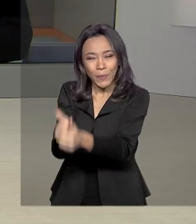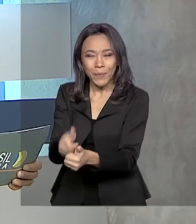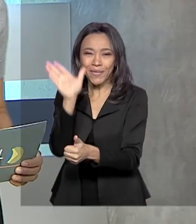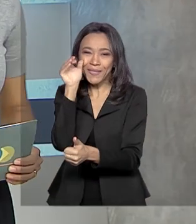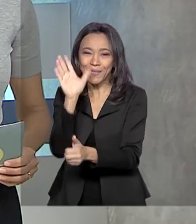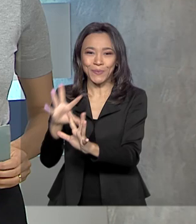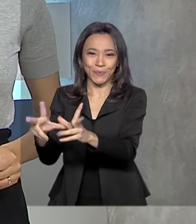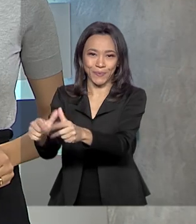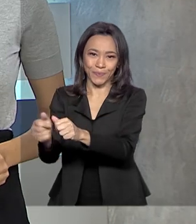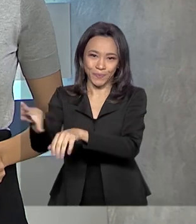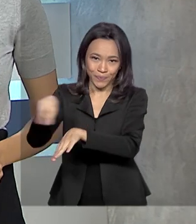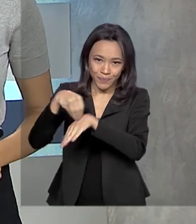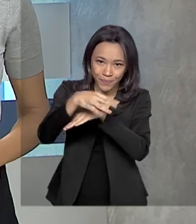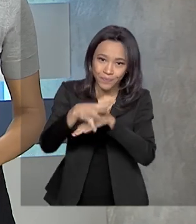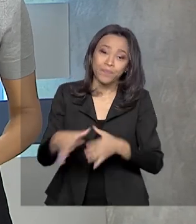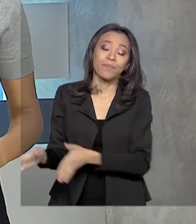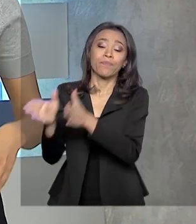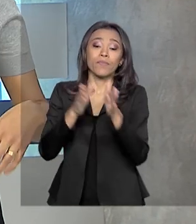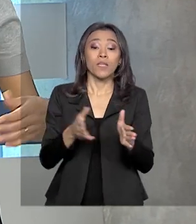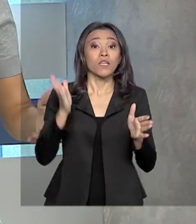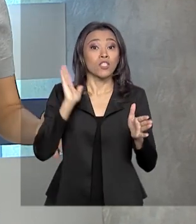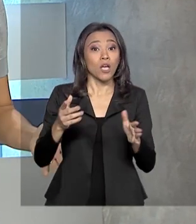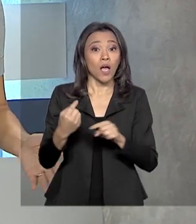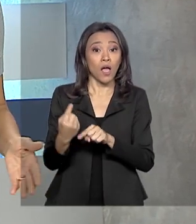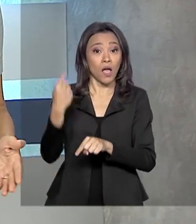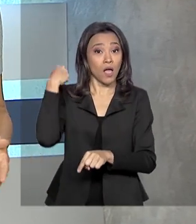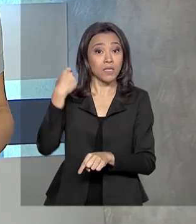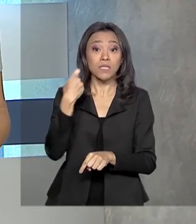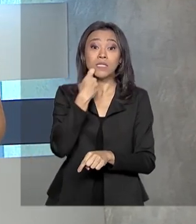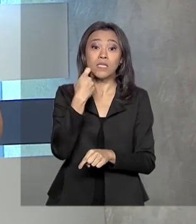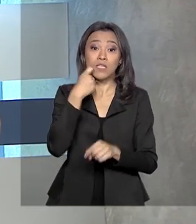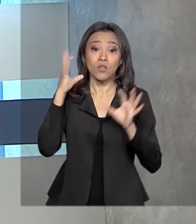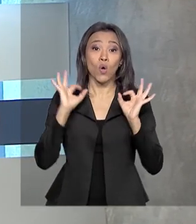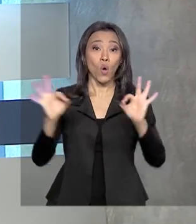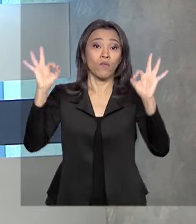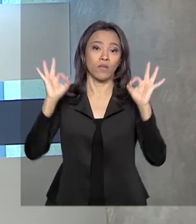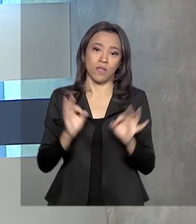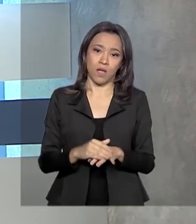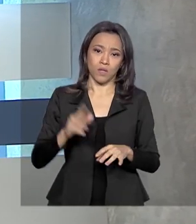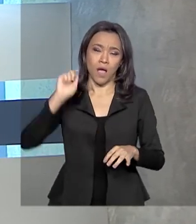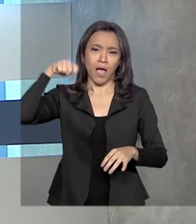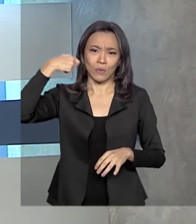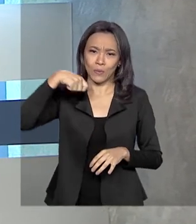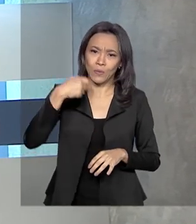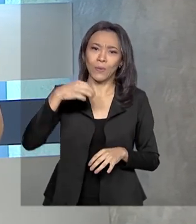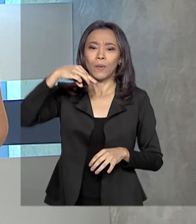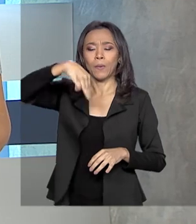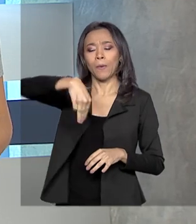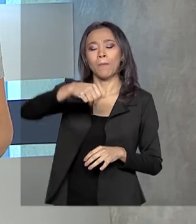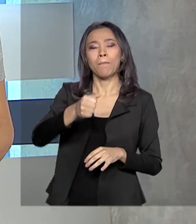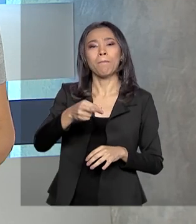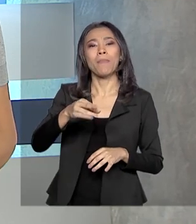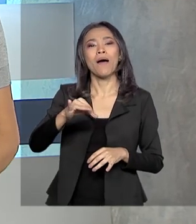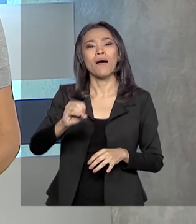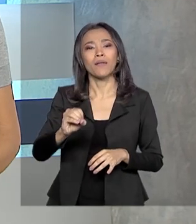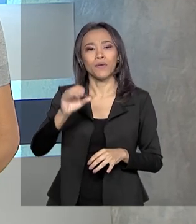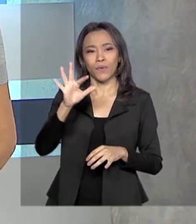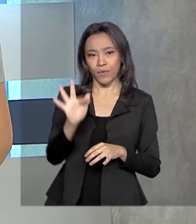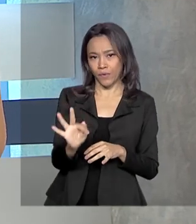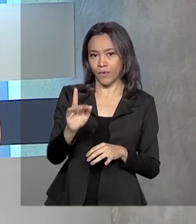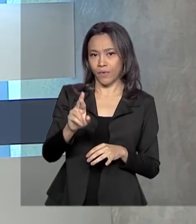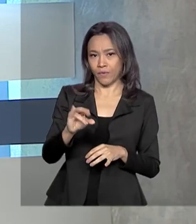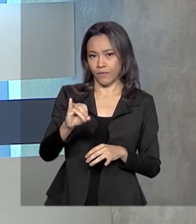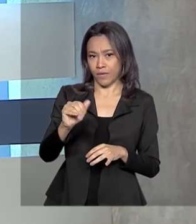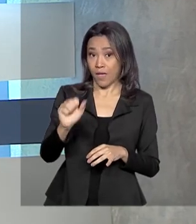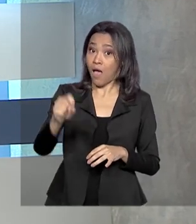gente. Bom, e foi confirmado na última sexta-feira o ator e apresentador Mário Frias para o cargo de secretário